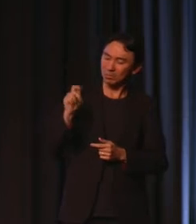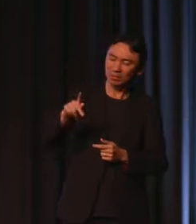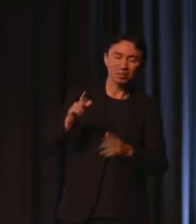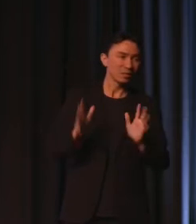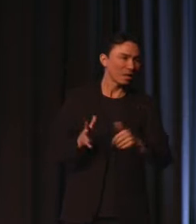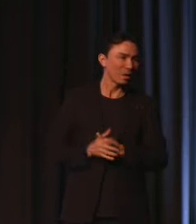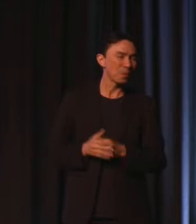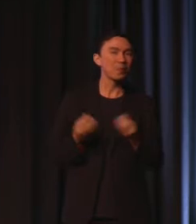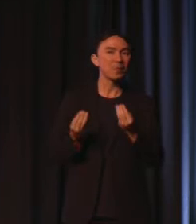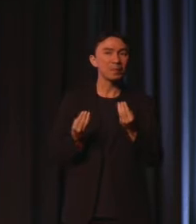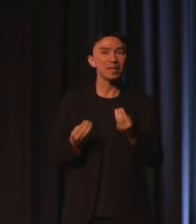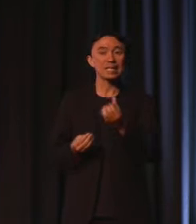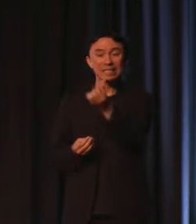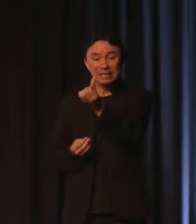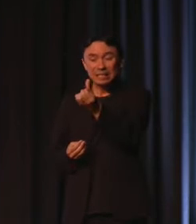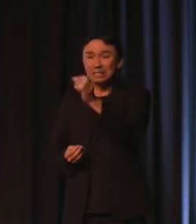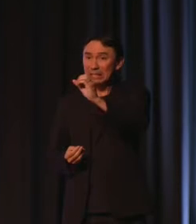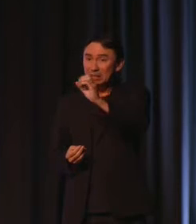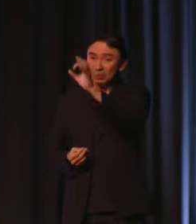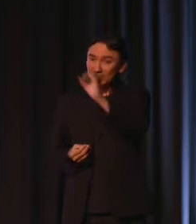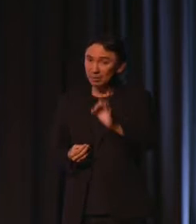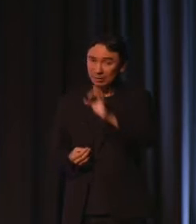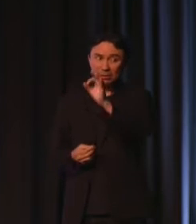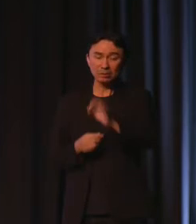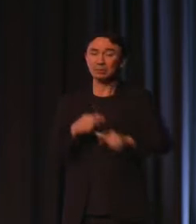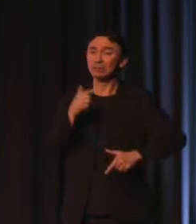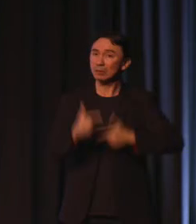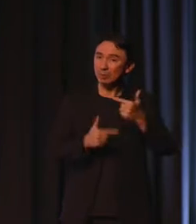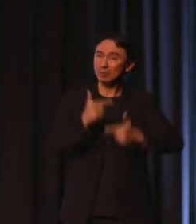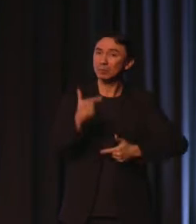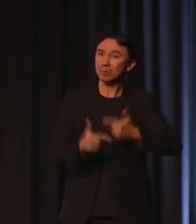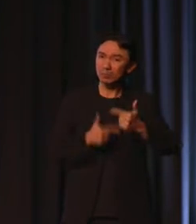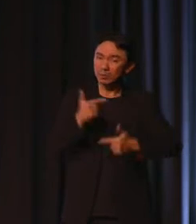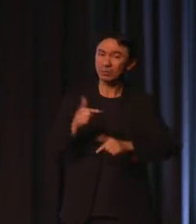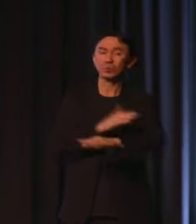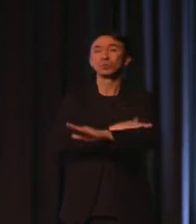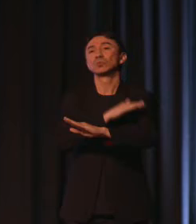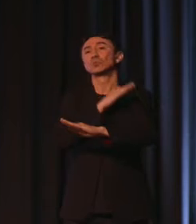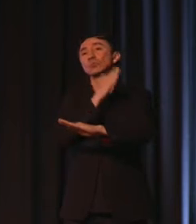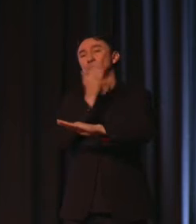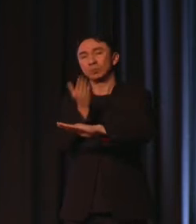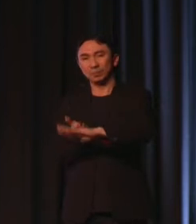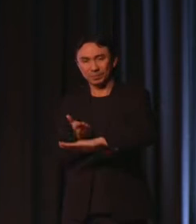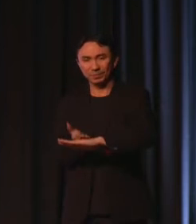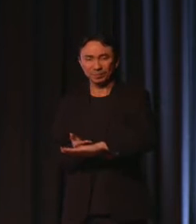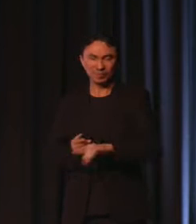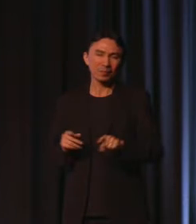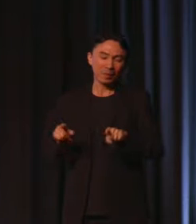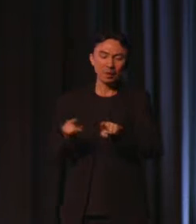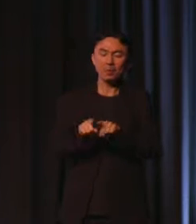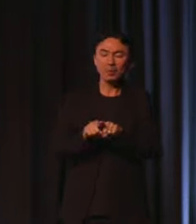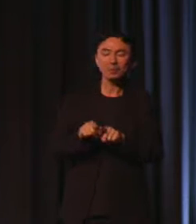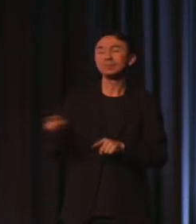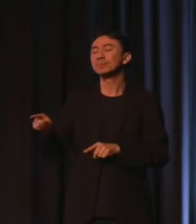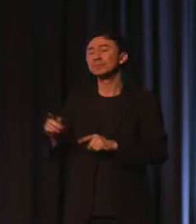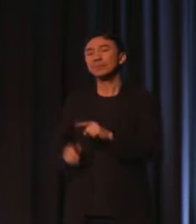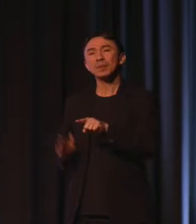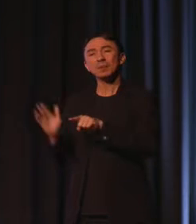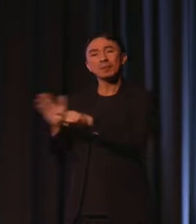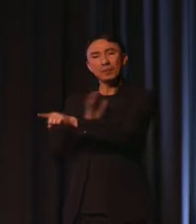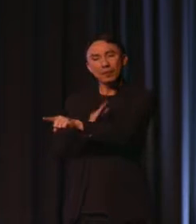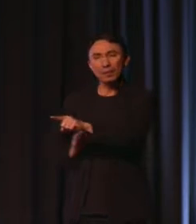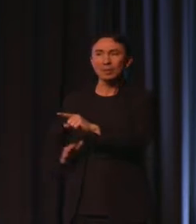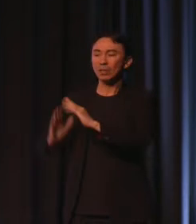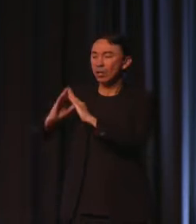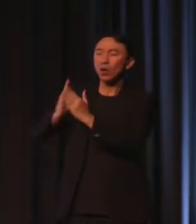ali, 60%, trabalha em tempo integral. E olhando um pouco dessa vida escolar, né, como que tem sido. E